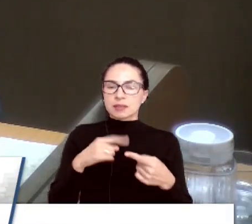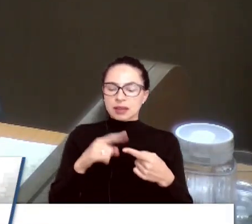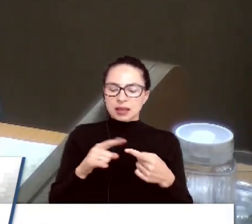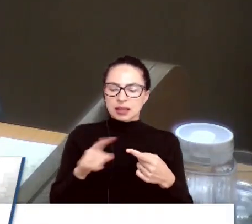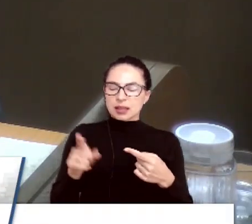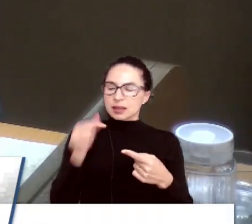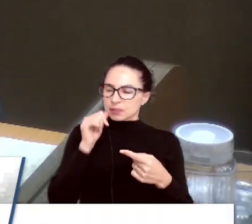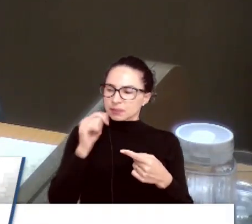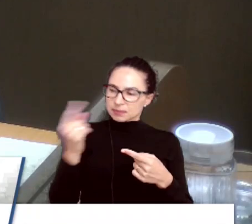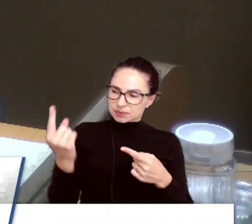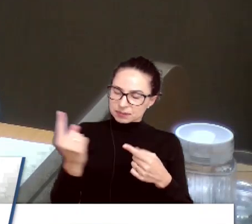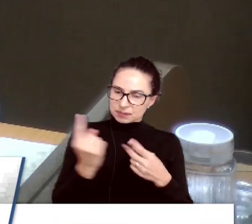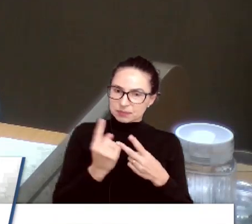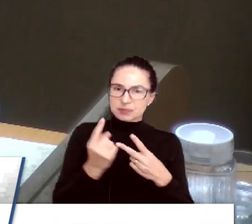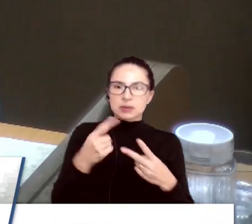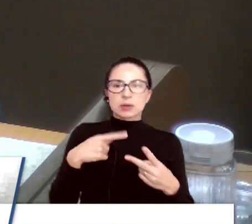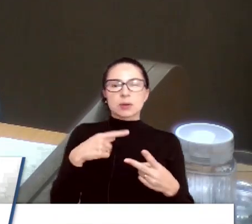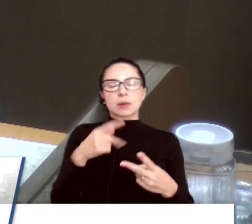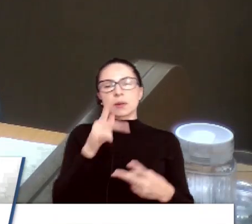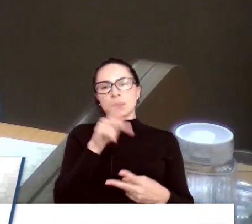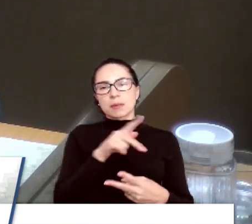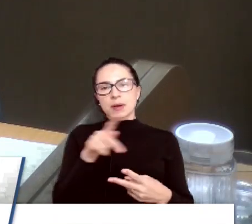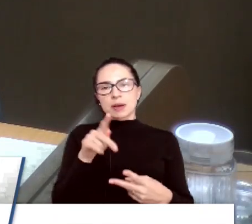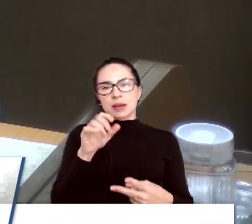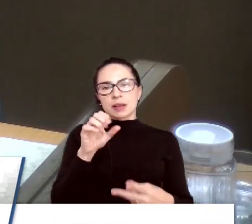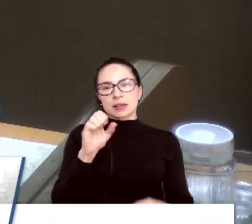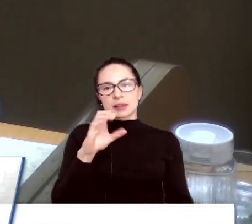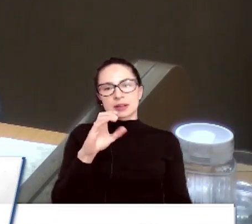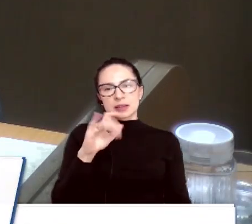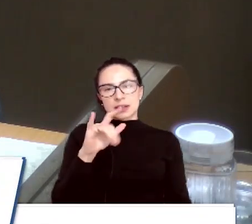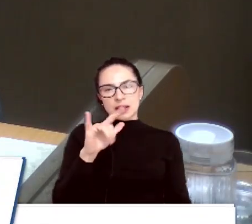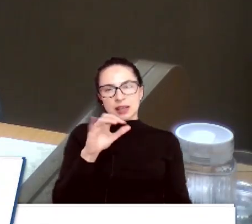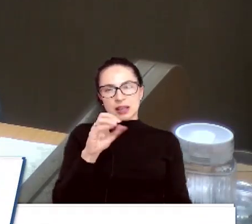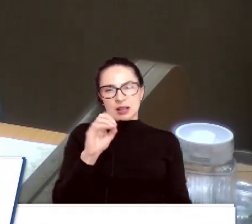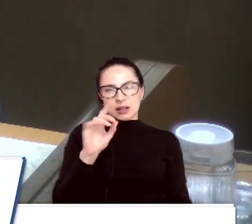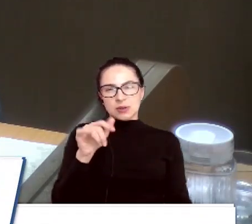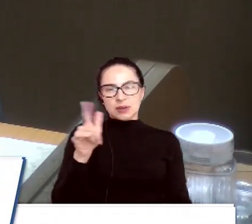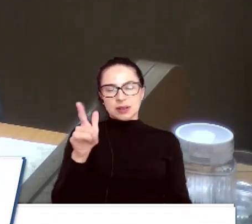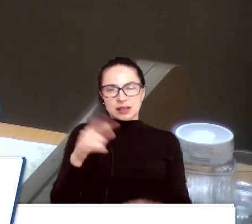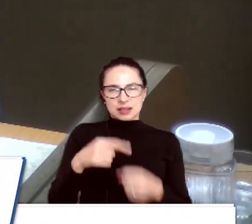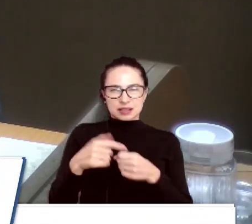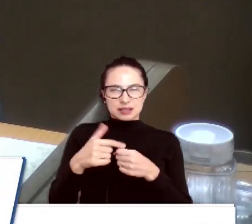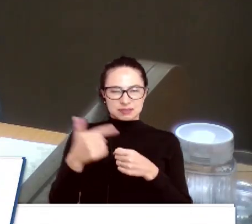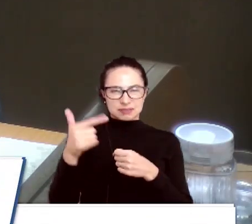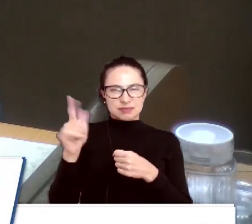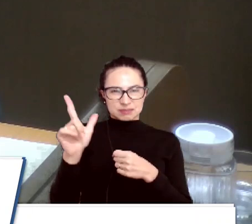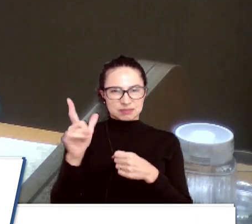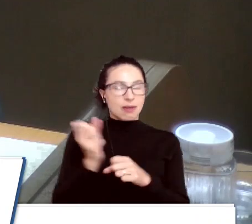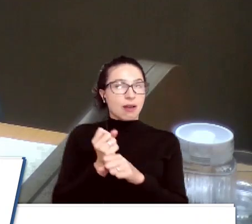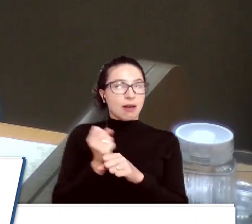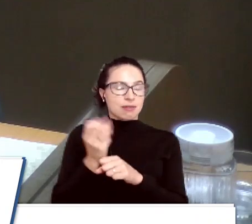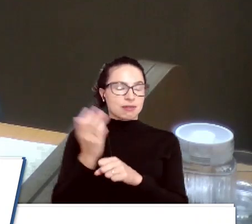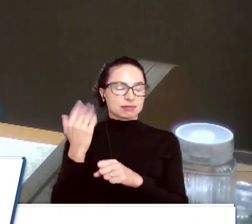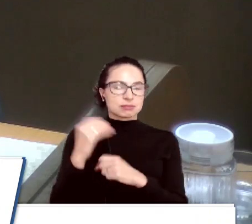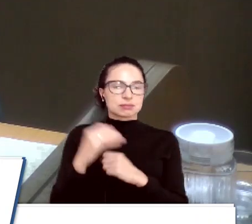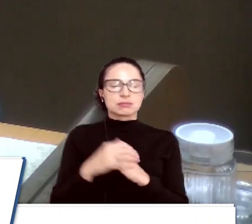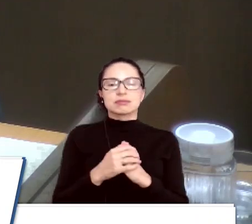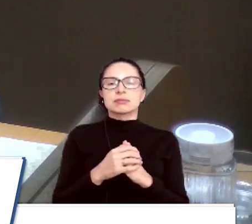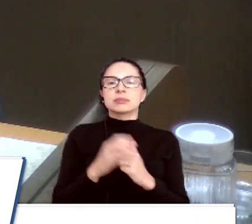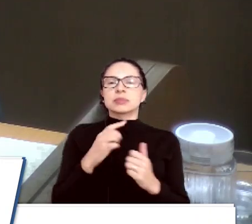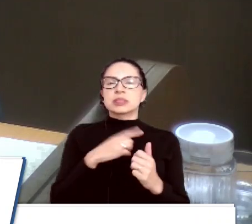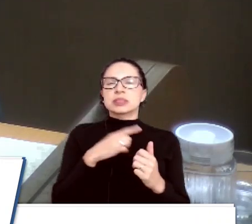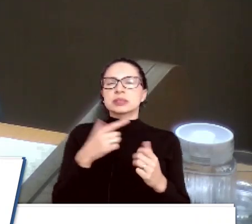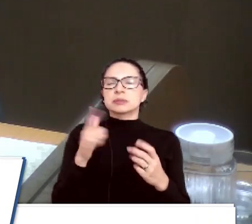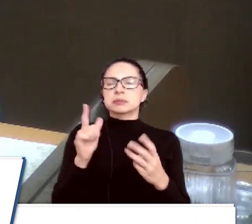senhora, o padre Célio, que ele era de Pedregulho ainda, então faz muito tempo. E tinha